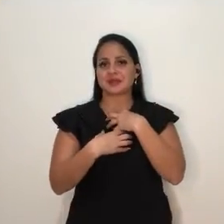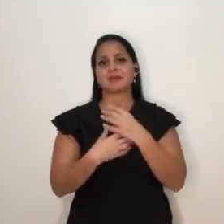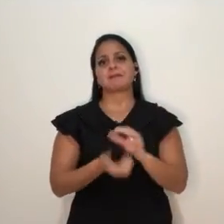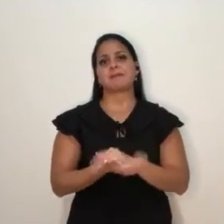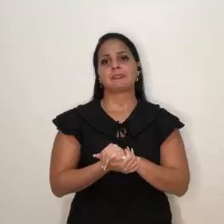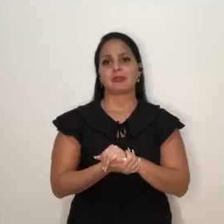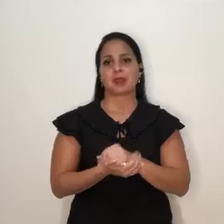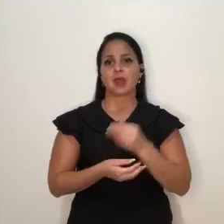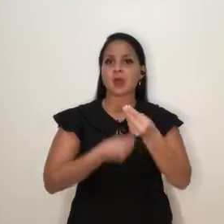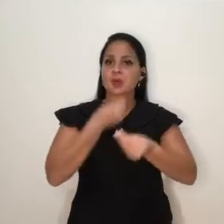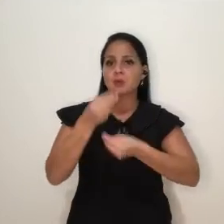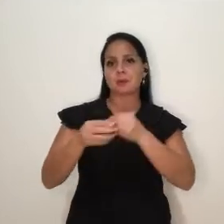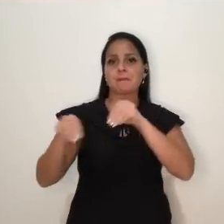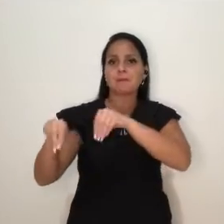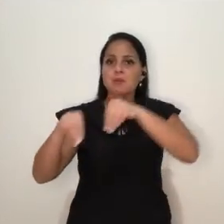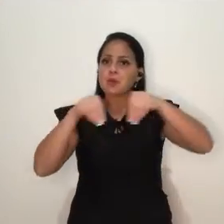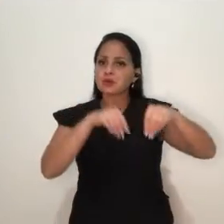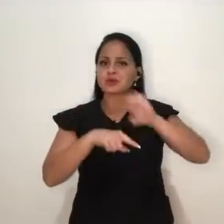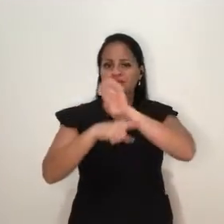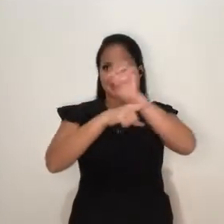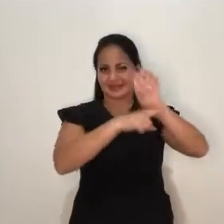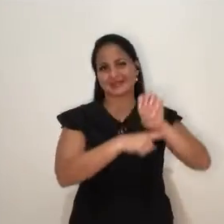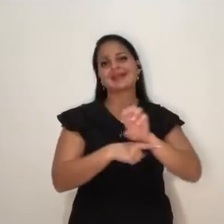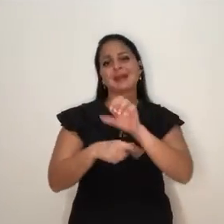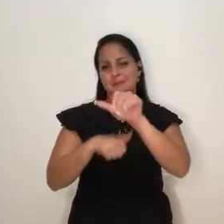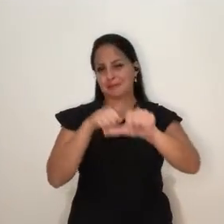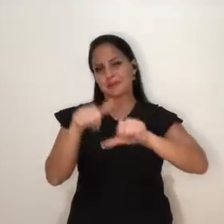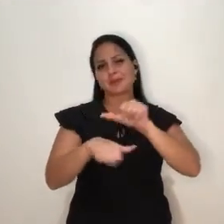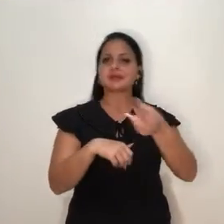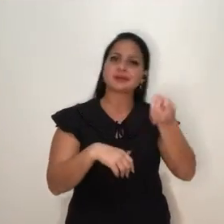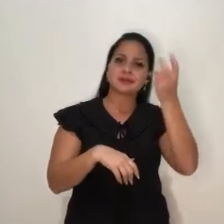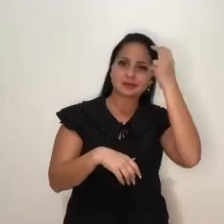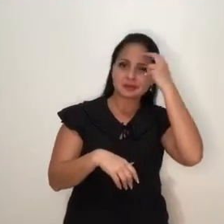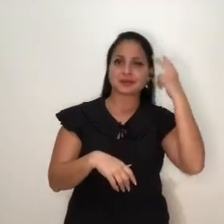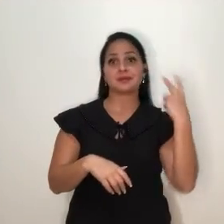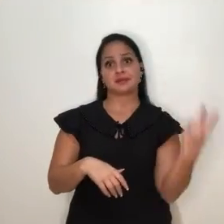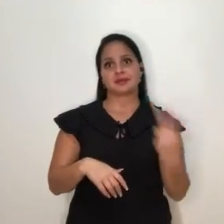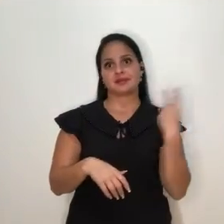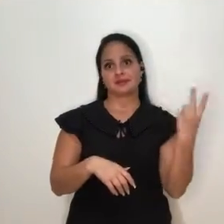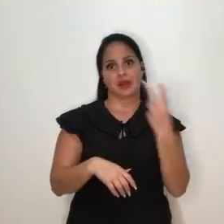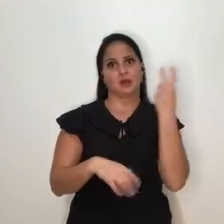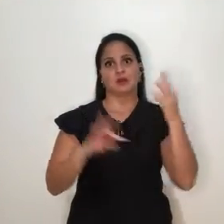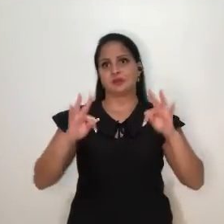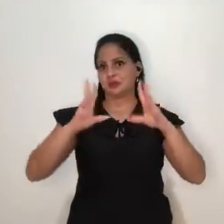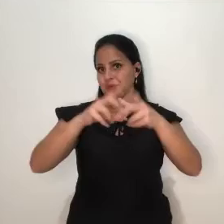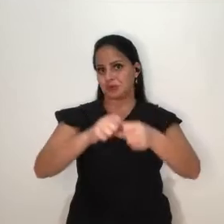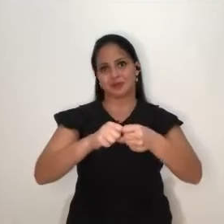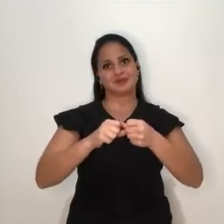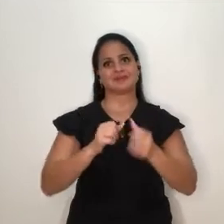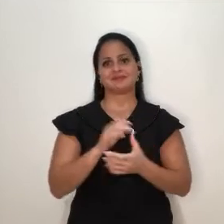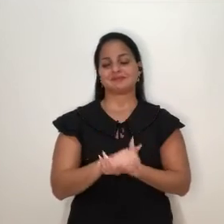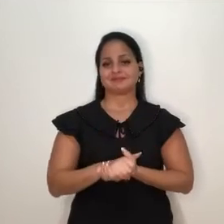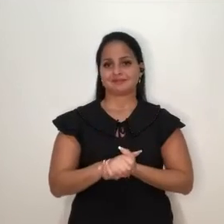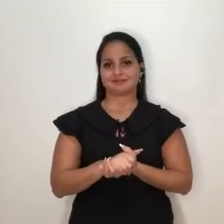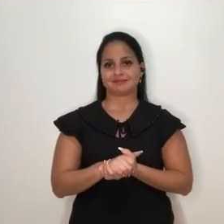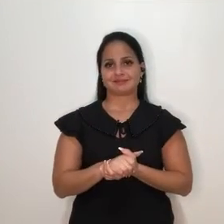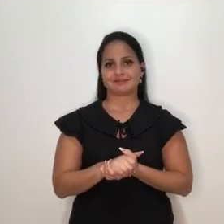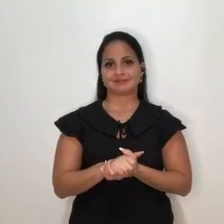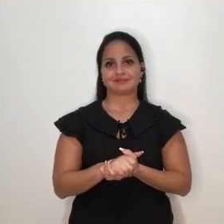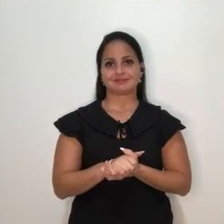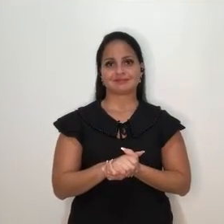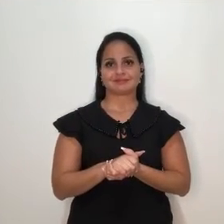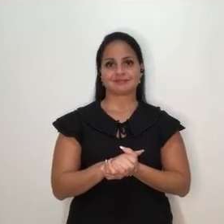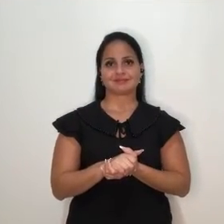Muda a cultura, muda os valores, enfim, tudo isso. 5. Quais foram as minhas